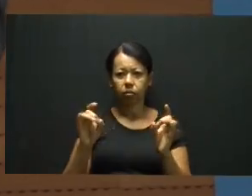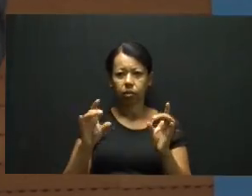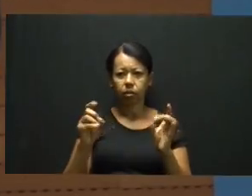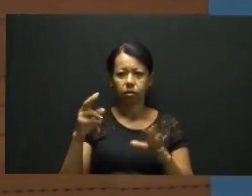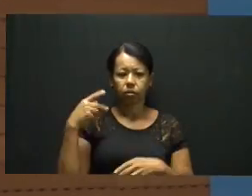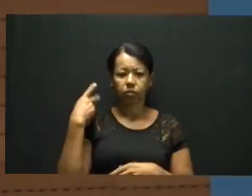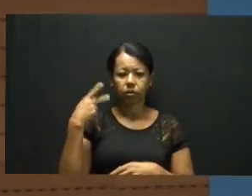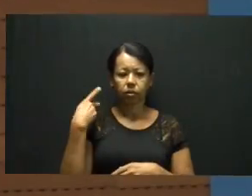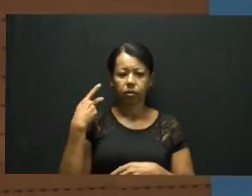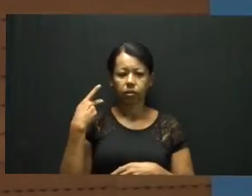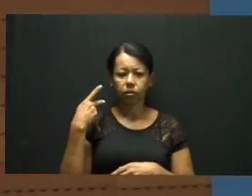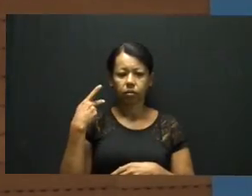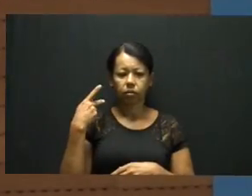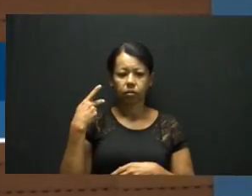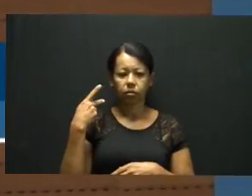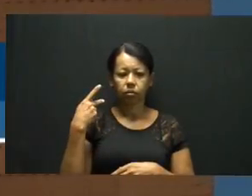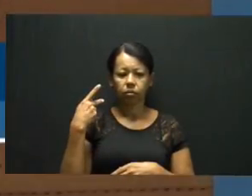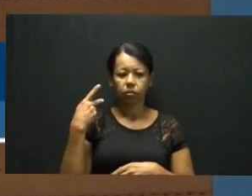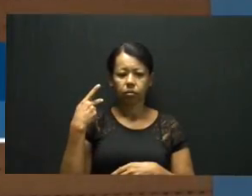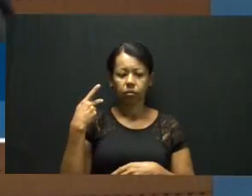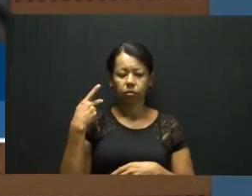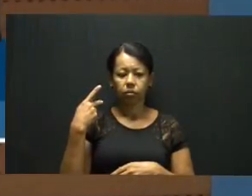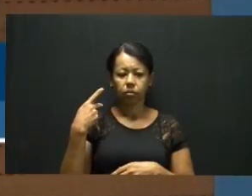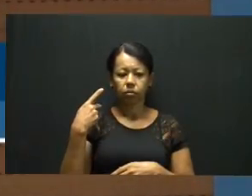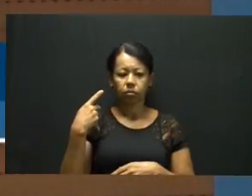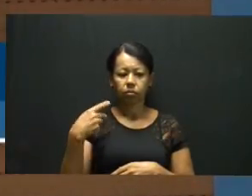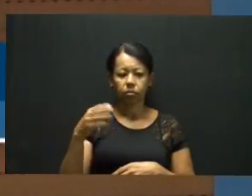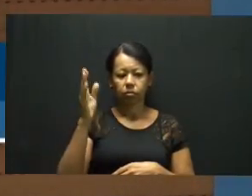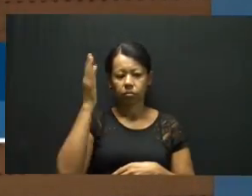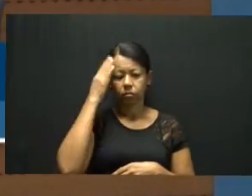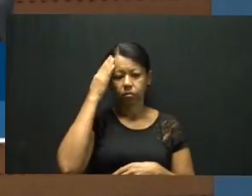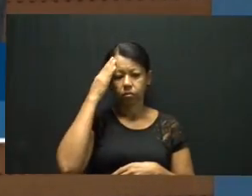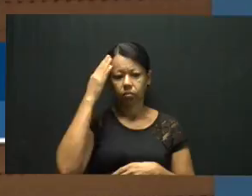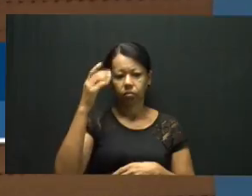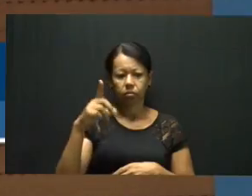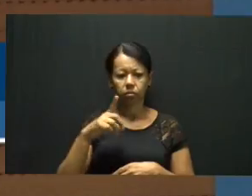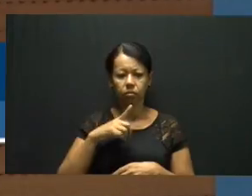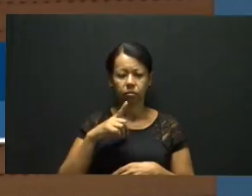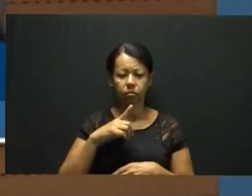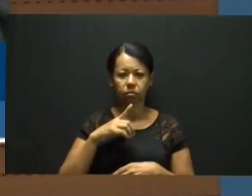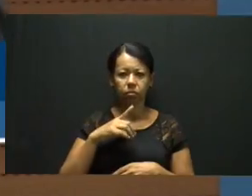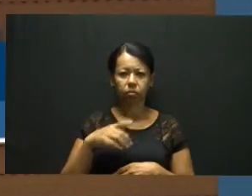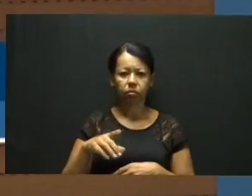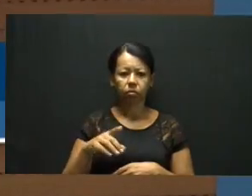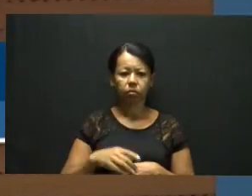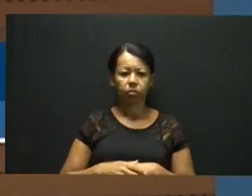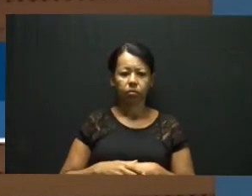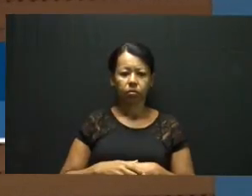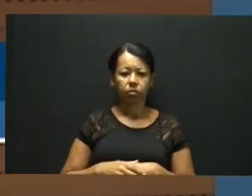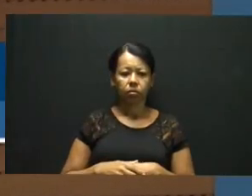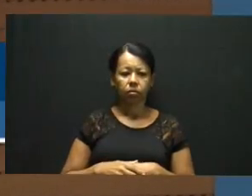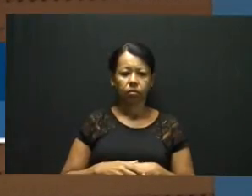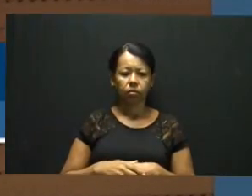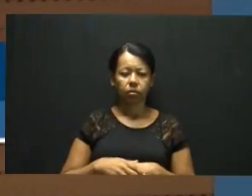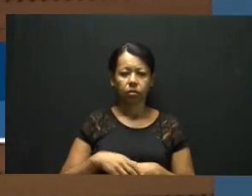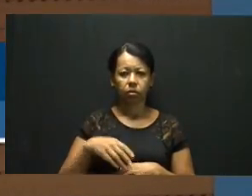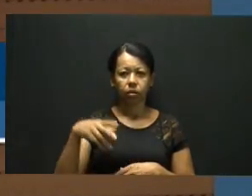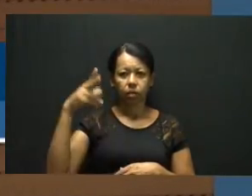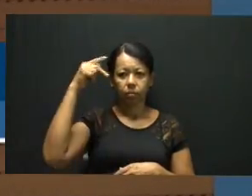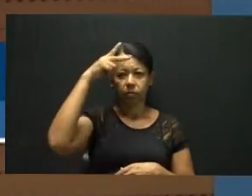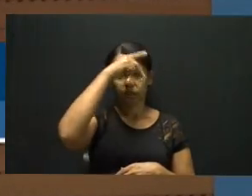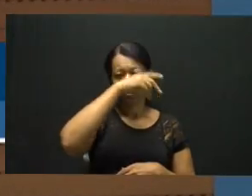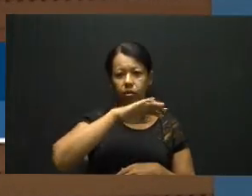Vereadores, depois de ter tomado conhecimento sobre um acordo que está em andamento entre a Prefeitura de Santos e a